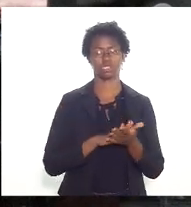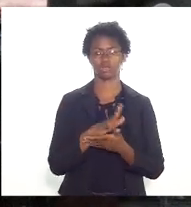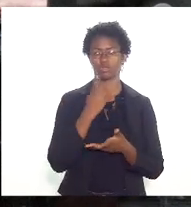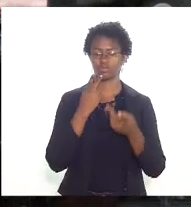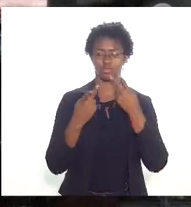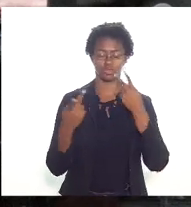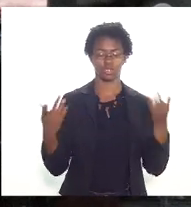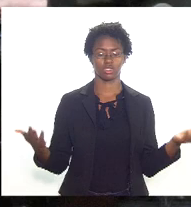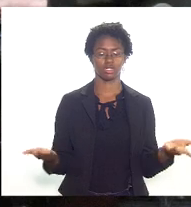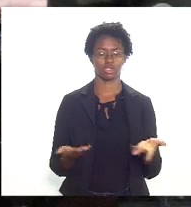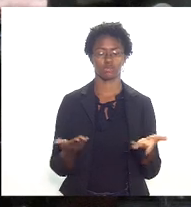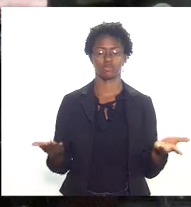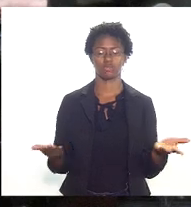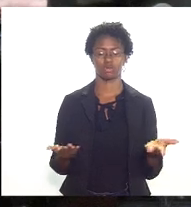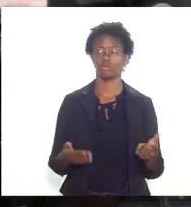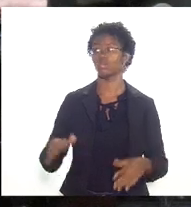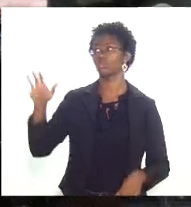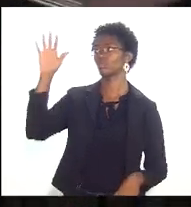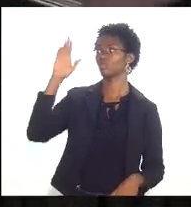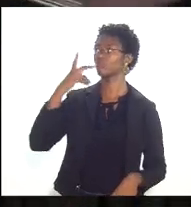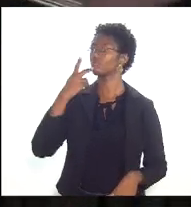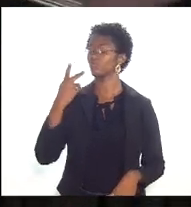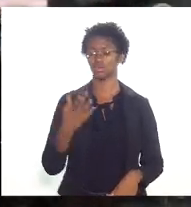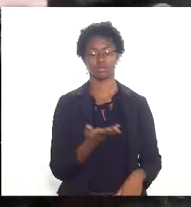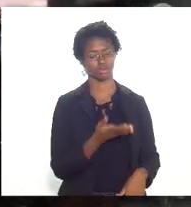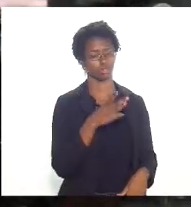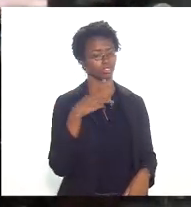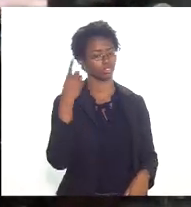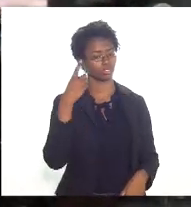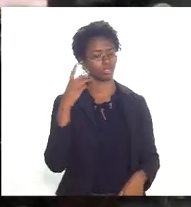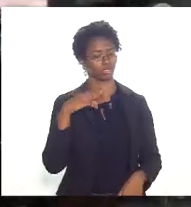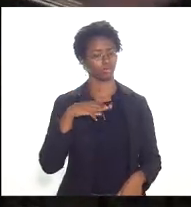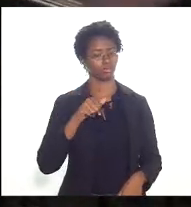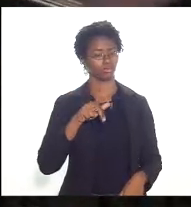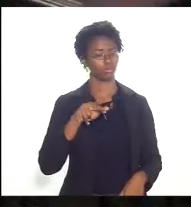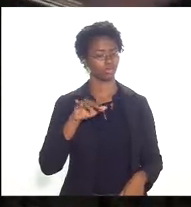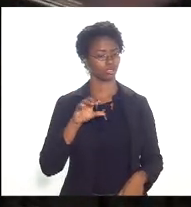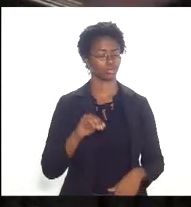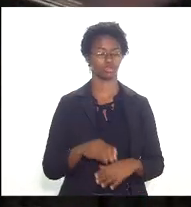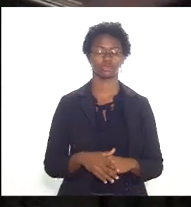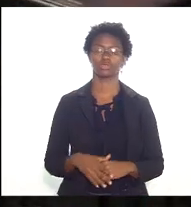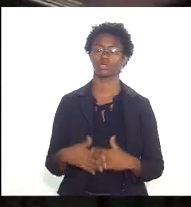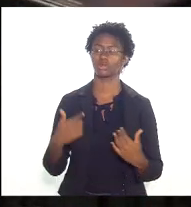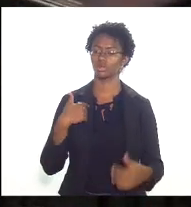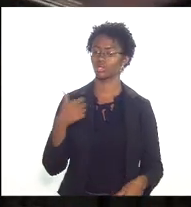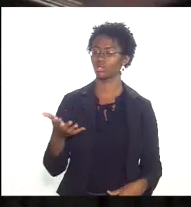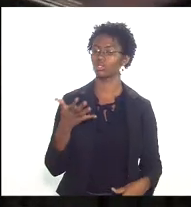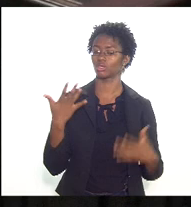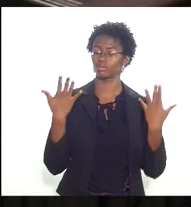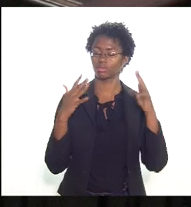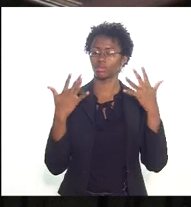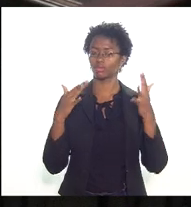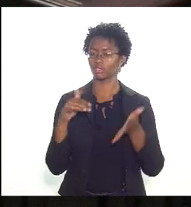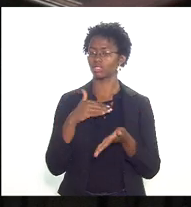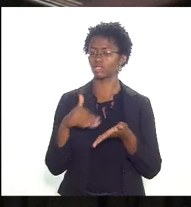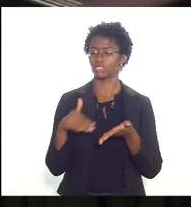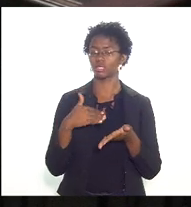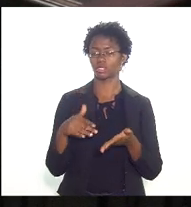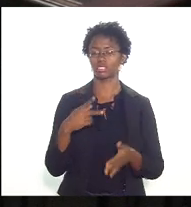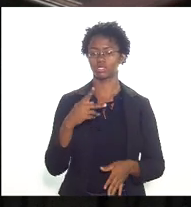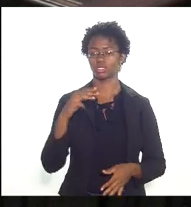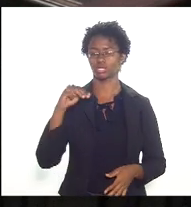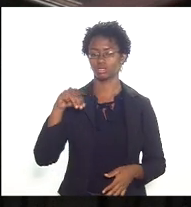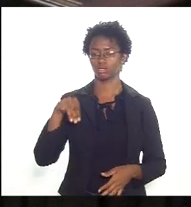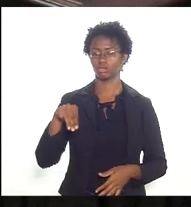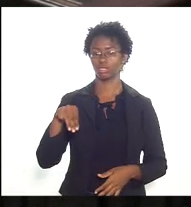a tratar a vossa excelência' quer pelas o presidente Deputado Márcio canela seu presente eu queria parabenizar o secretário da Polícia